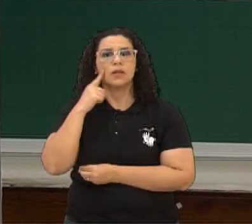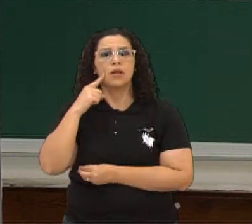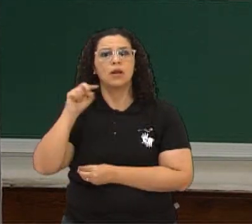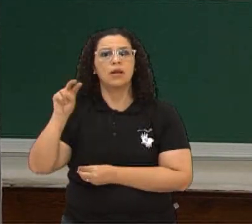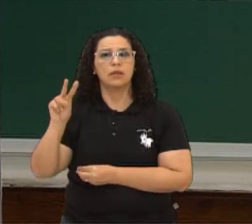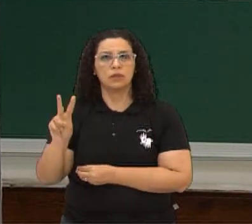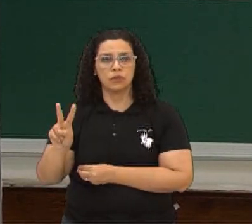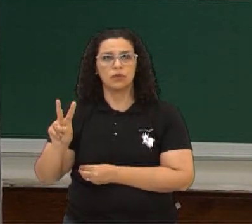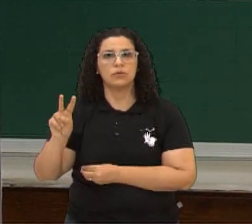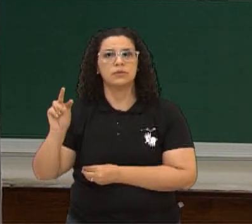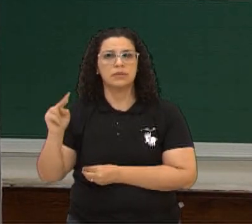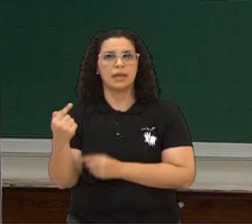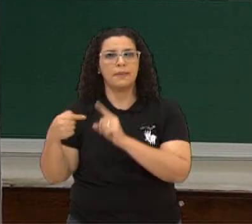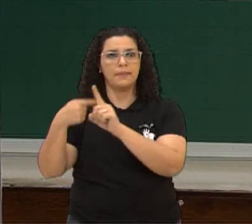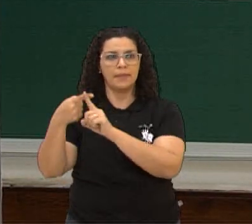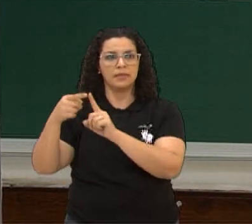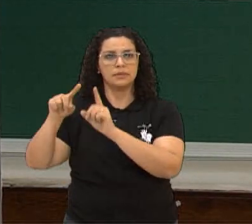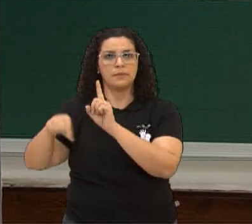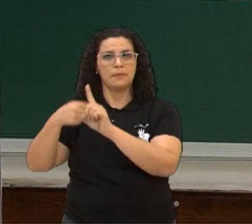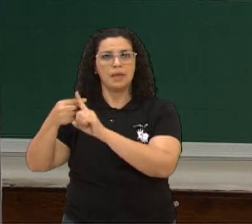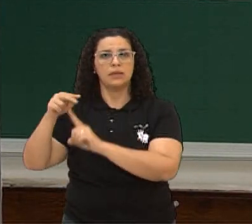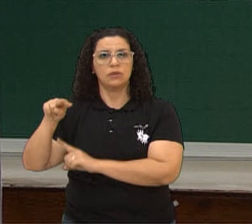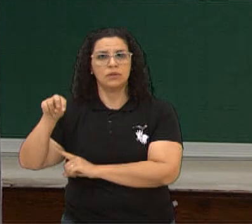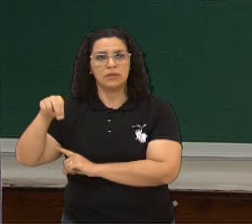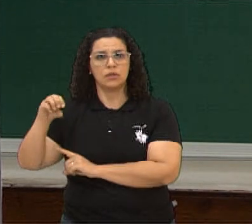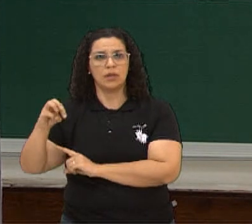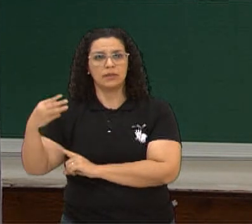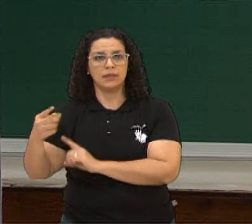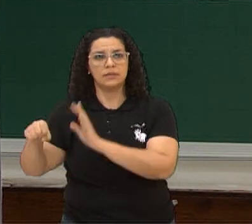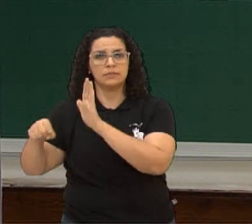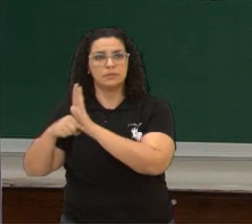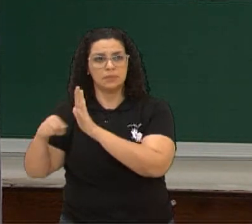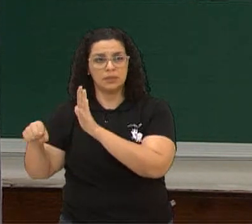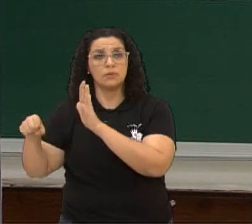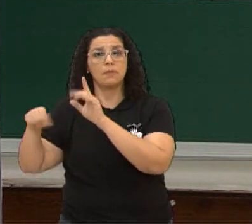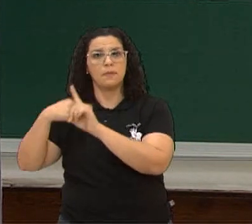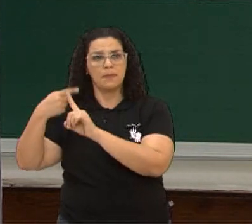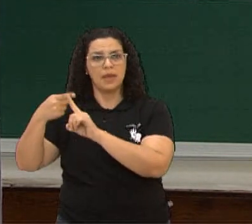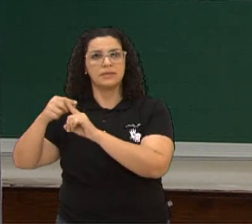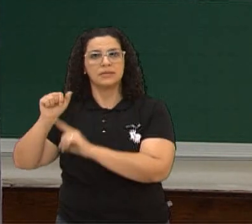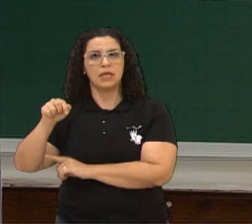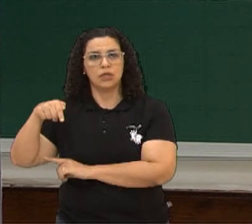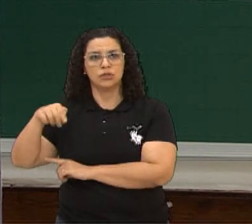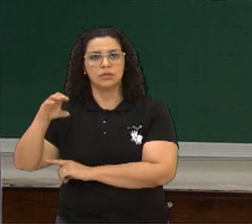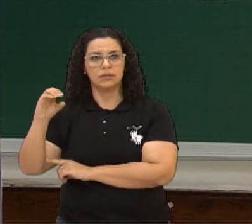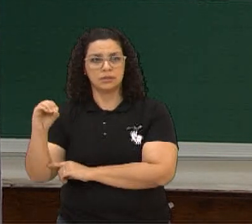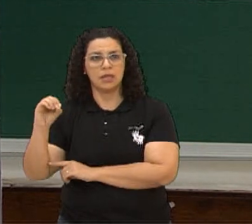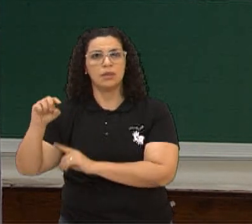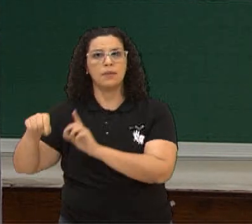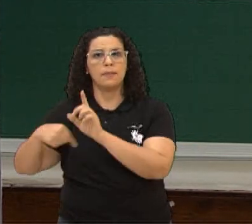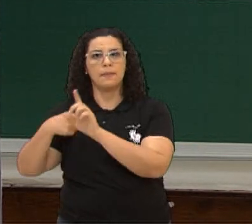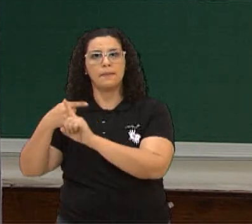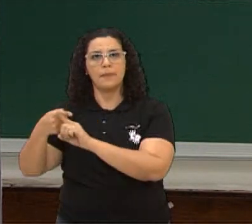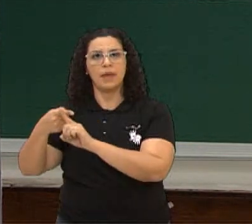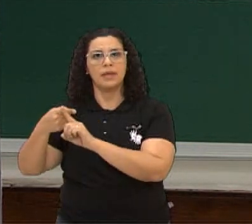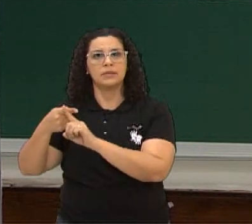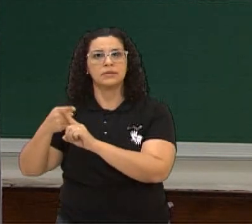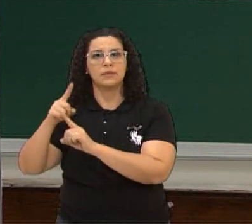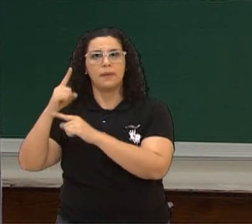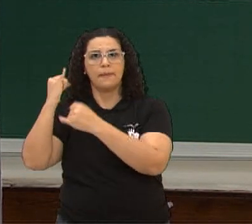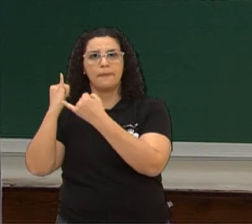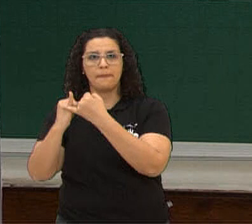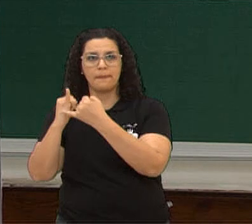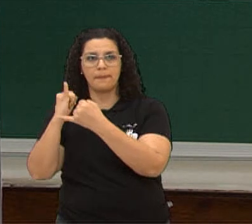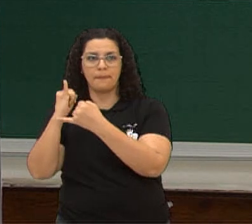aquosa, e vai ter 2H+, 2NO3-, a prata sólida, 0, e a formação